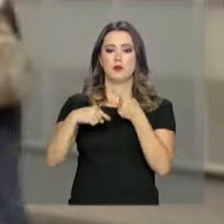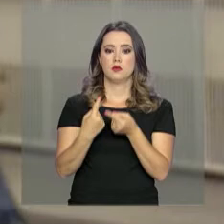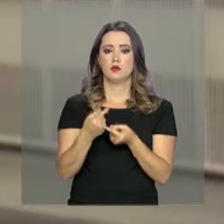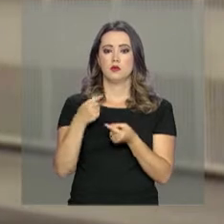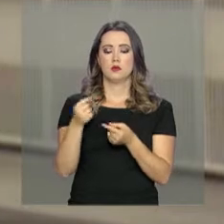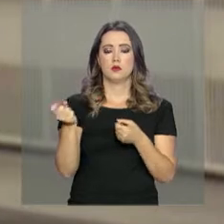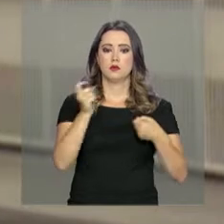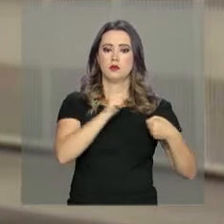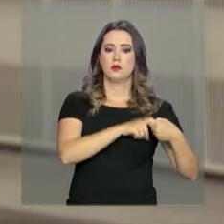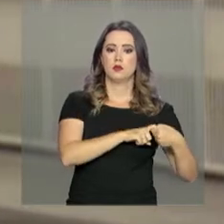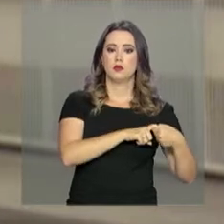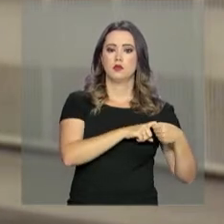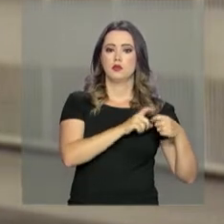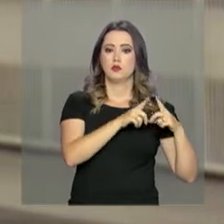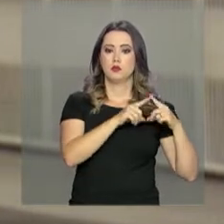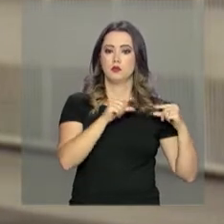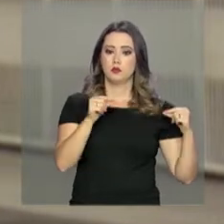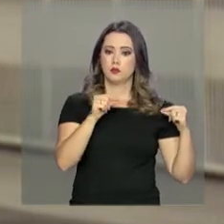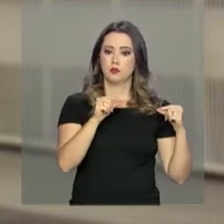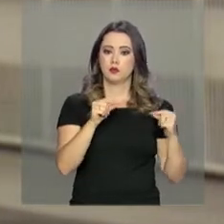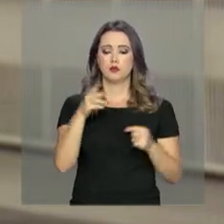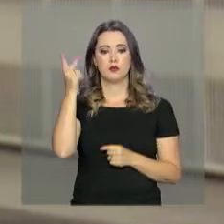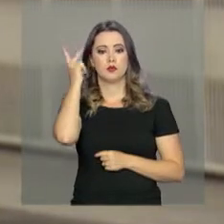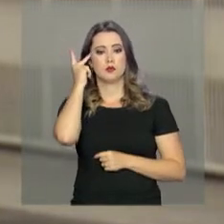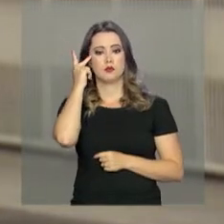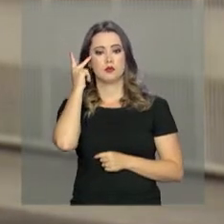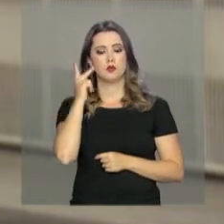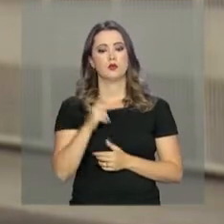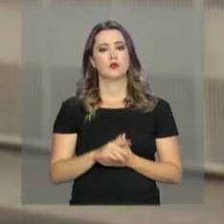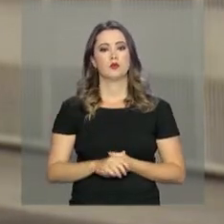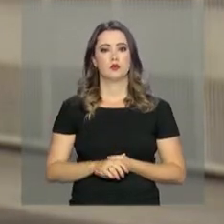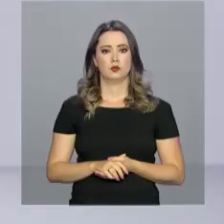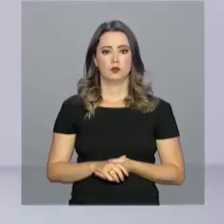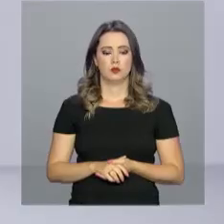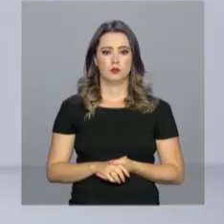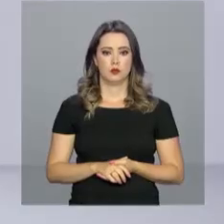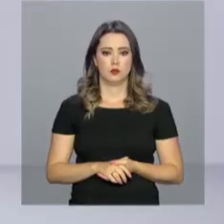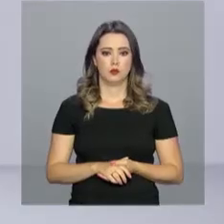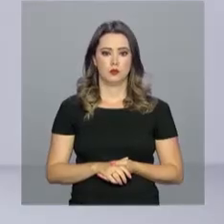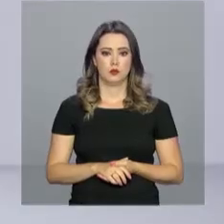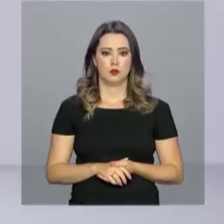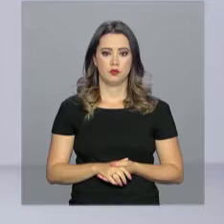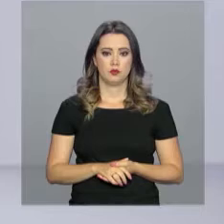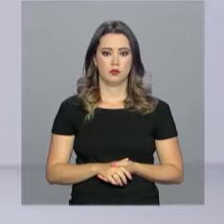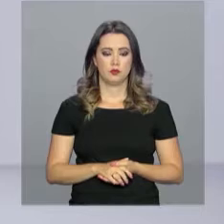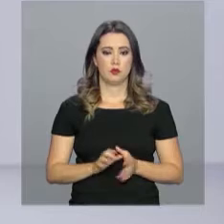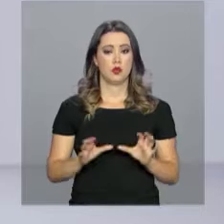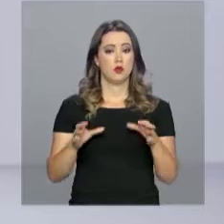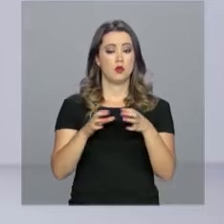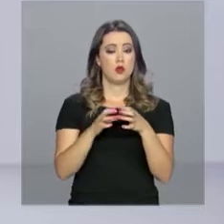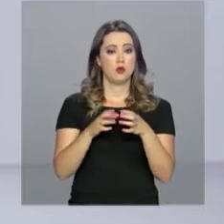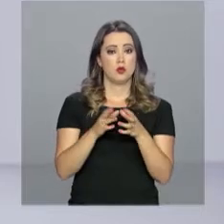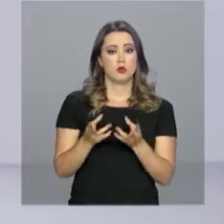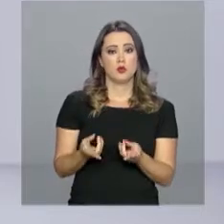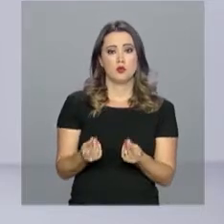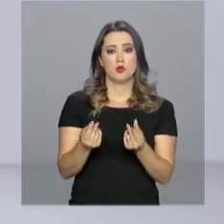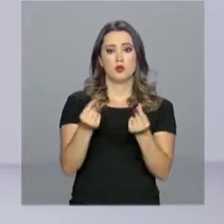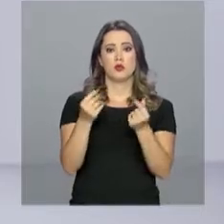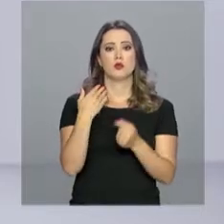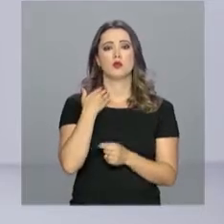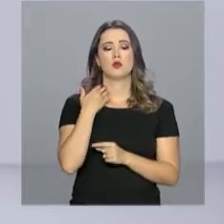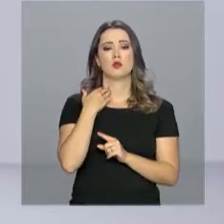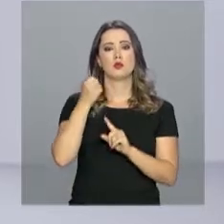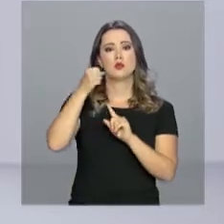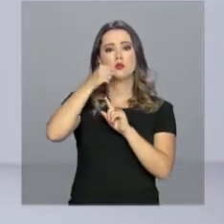retornou para brasília e de são paulo pablo mundinho e o comitê de política monetária do banco central